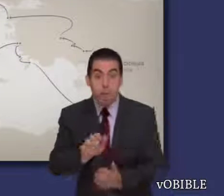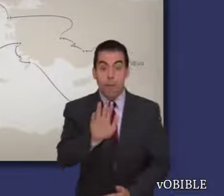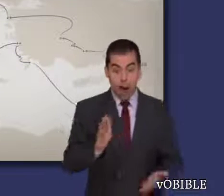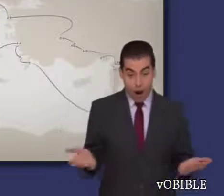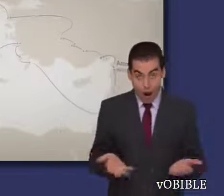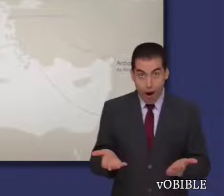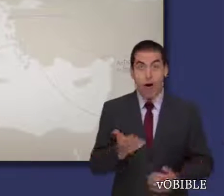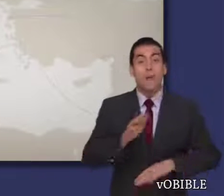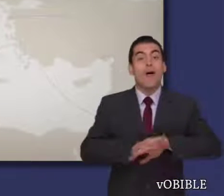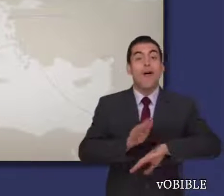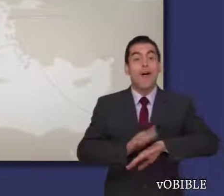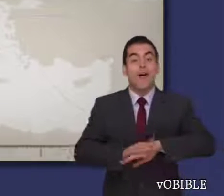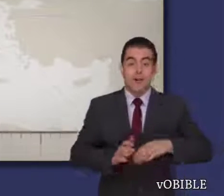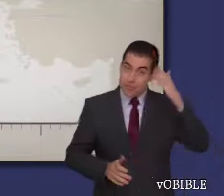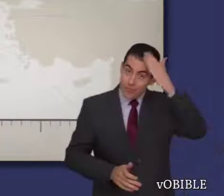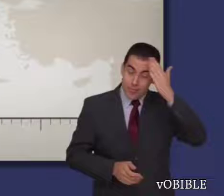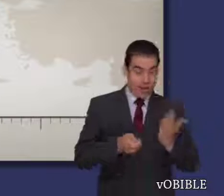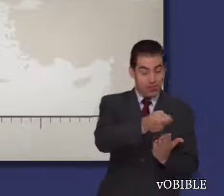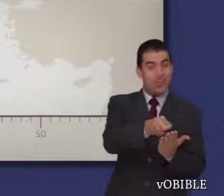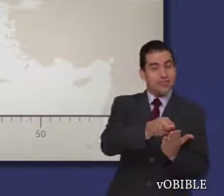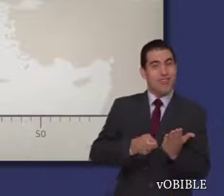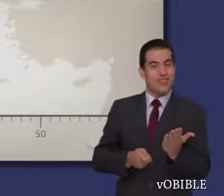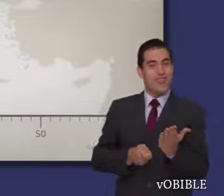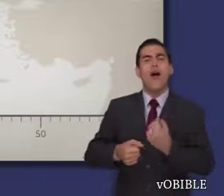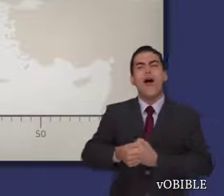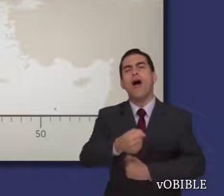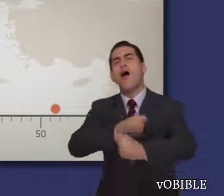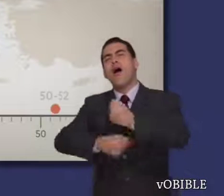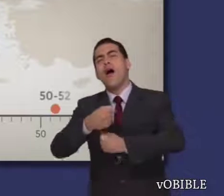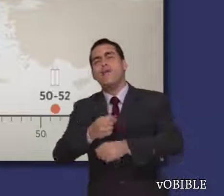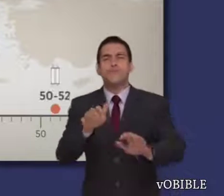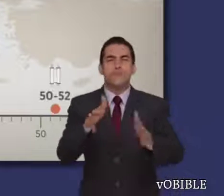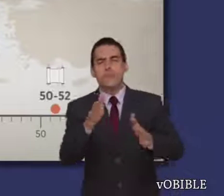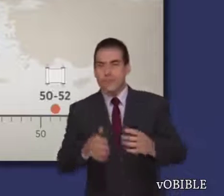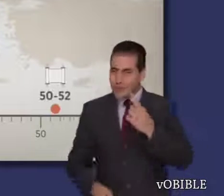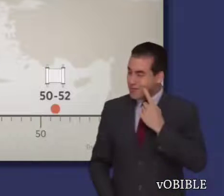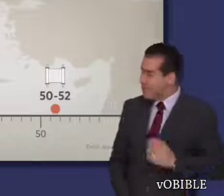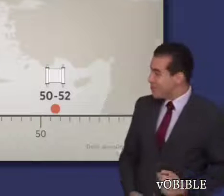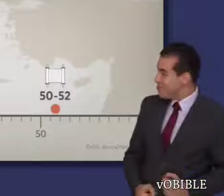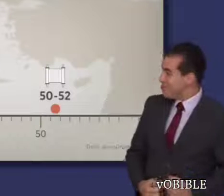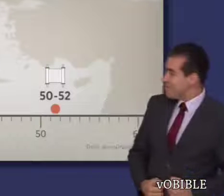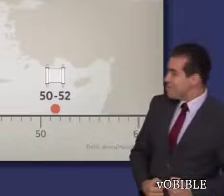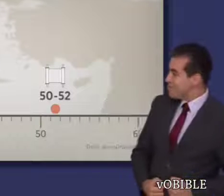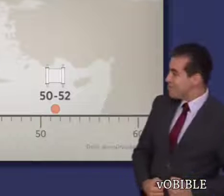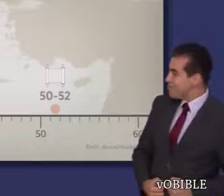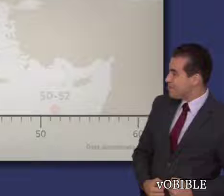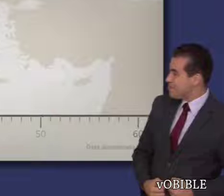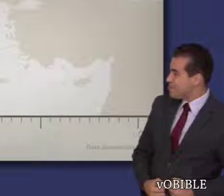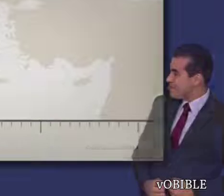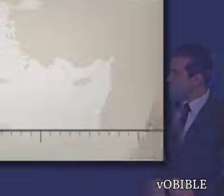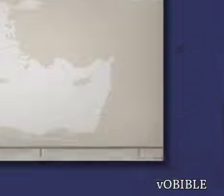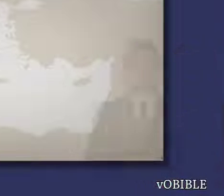mesmo escreveu a carta aos Gálatas. Gálatas foi escrito por volta dos anos 50 a 52 depois de